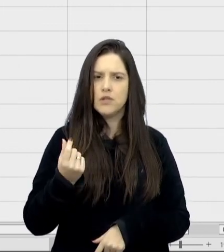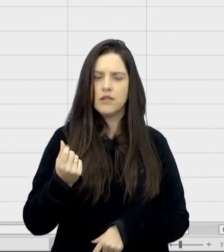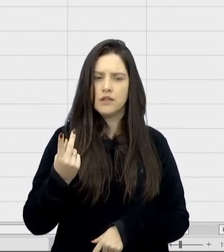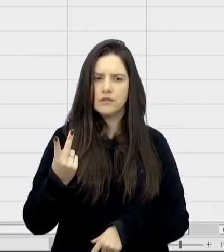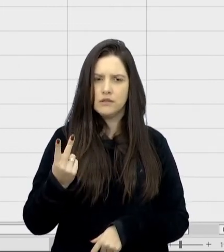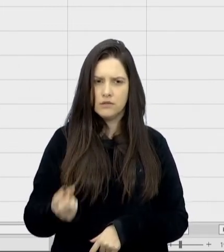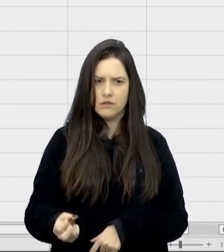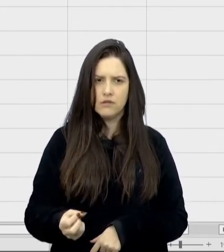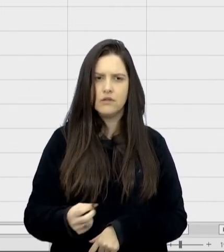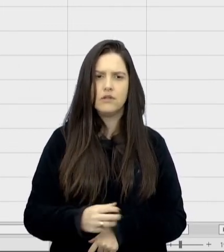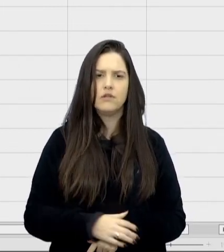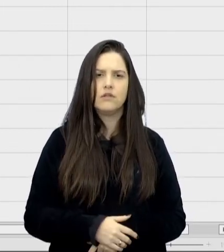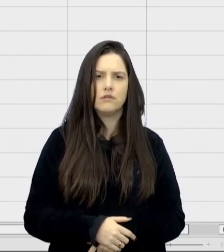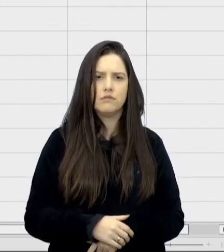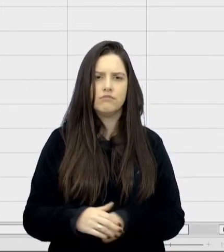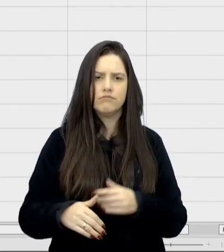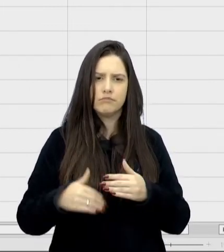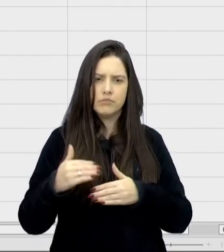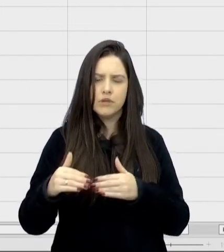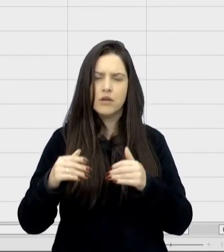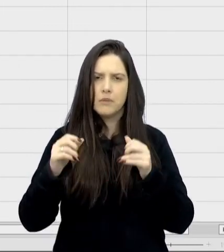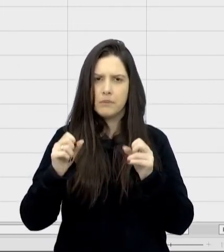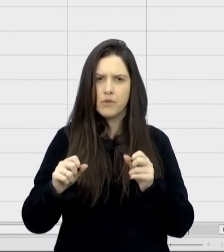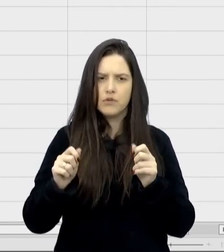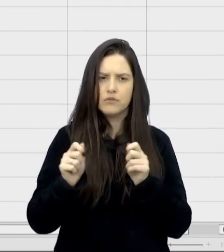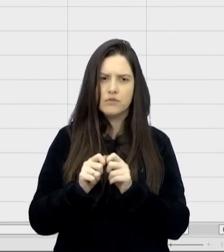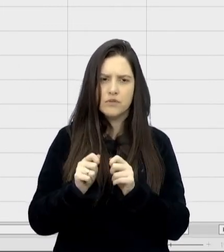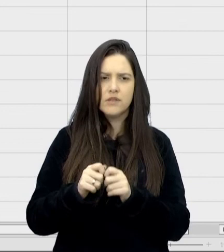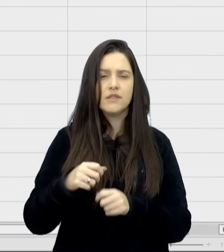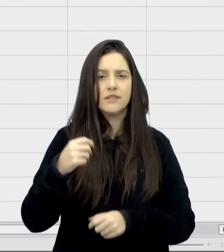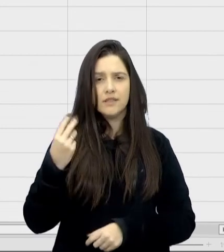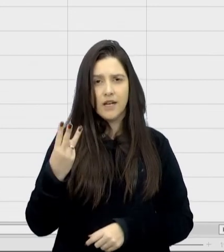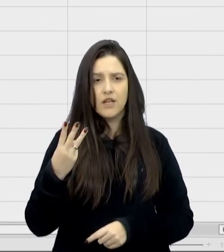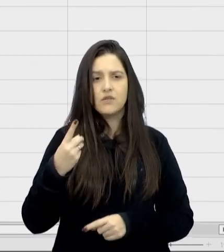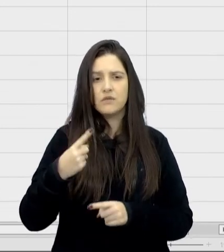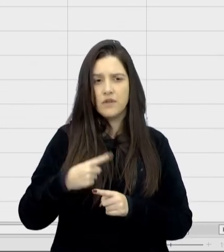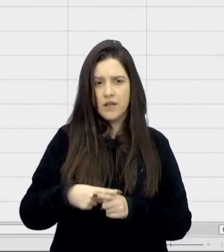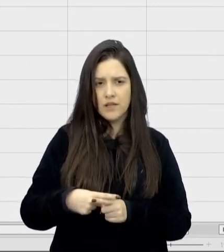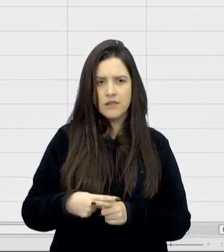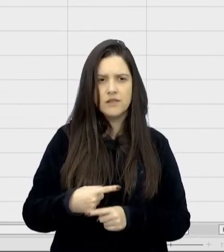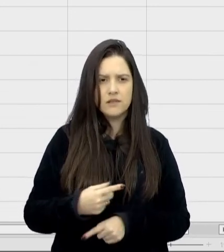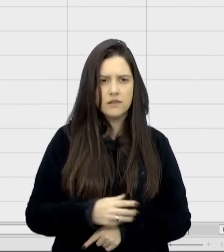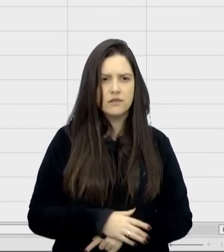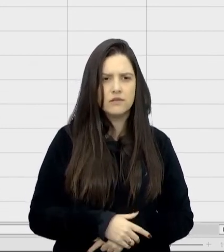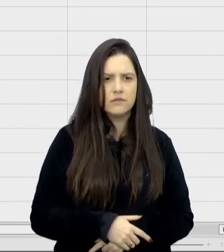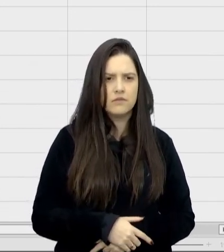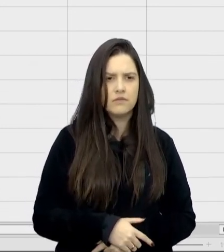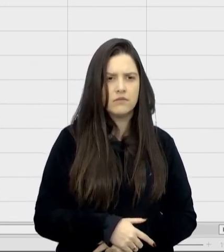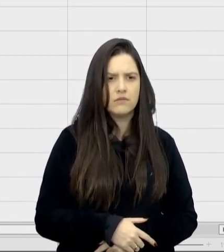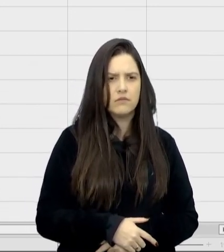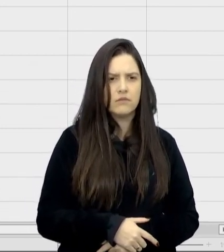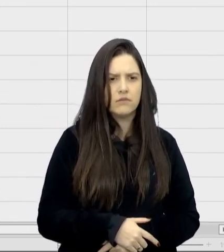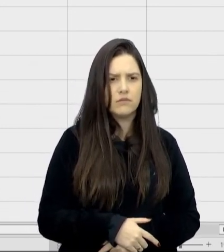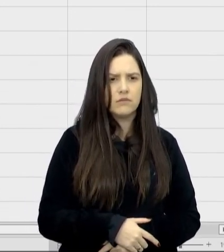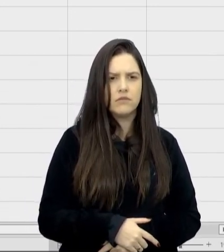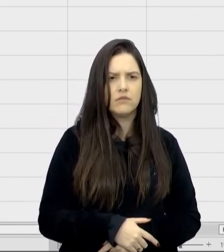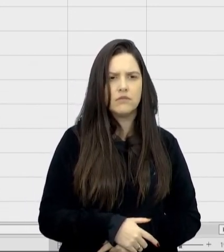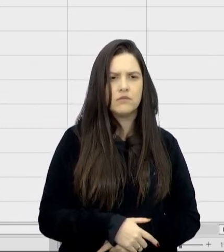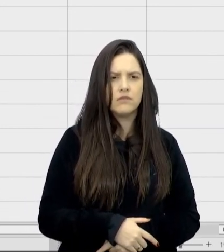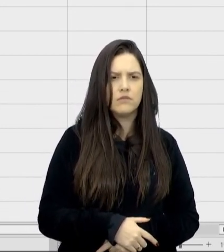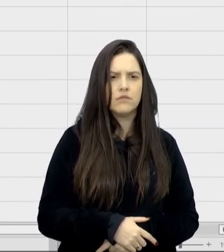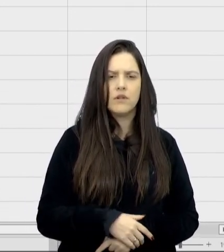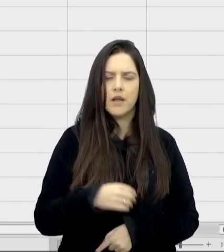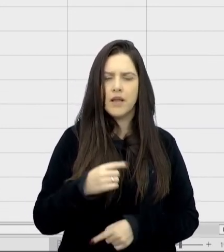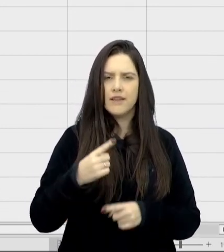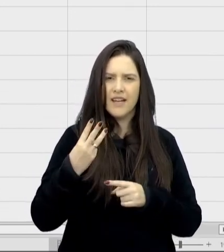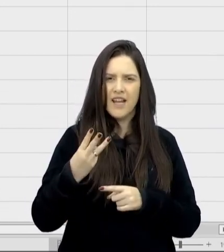Aqui, então, passaram 2 vezes. Aqui você pode fazer 3 vezes, né? 3 vezes o 1.620,